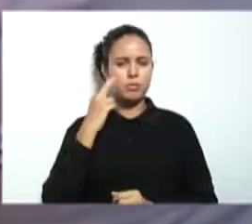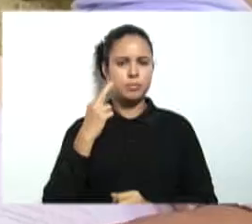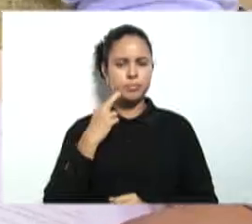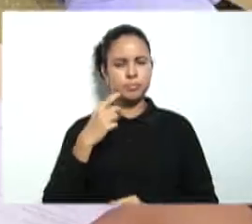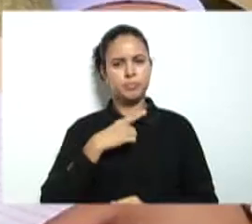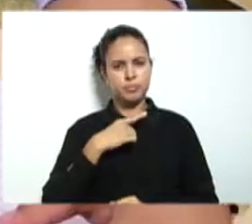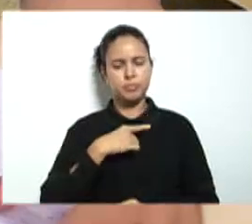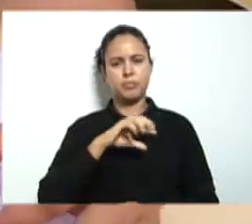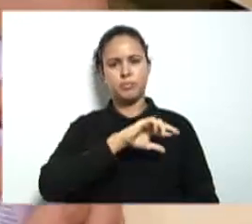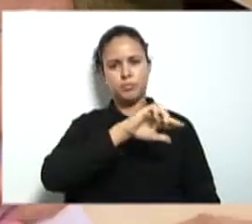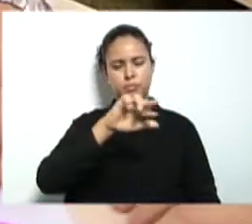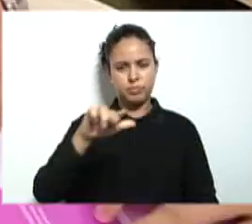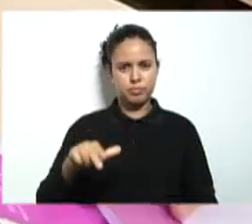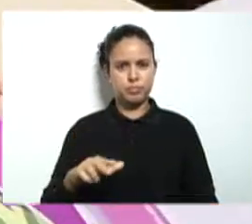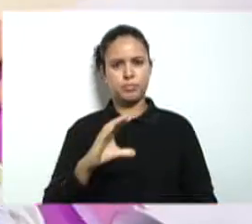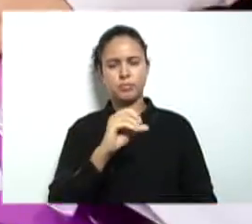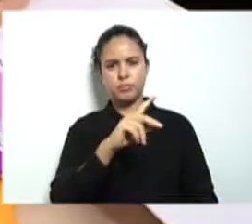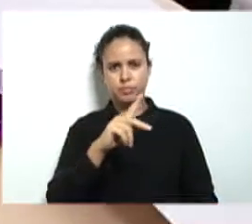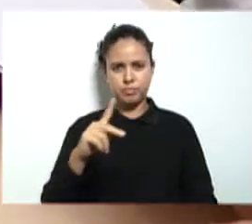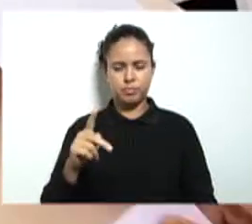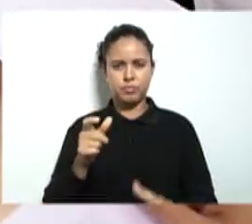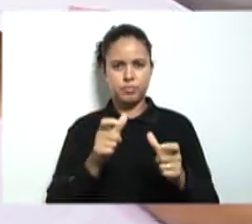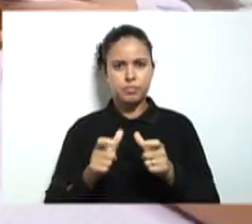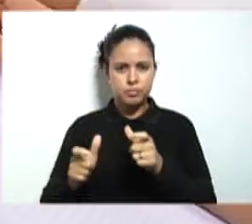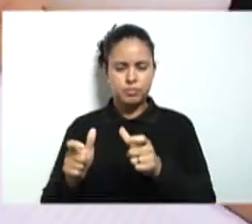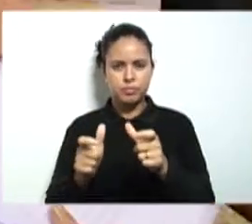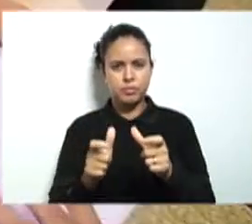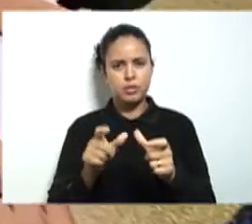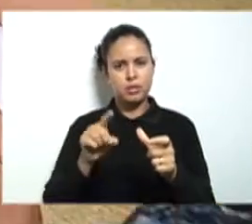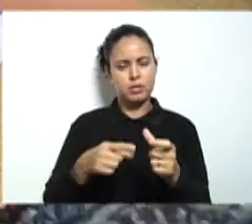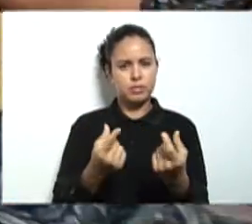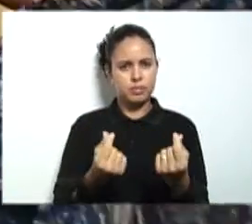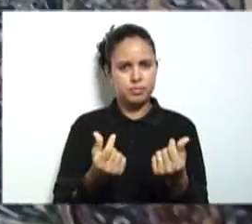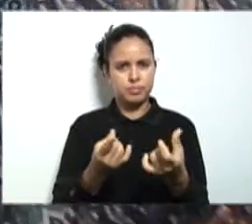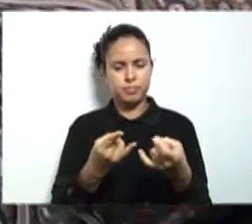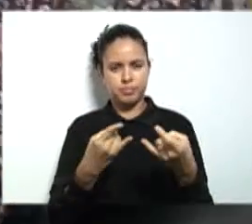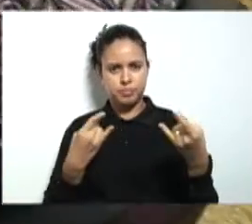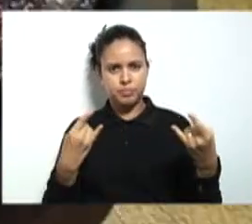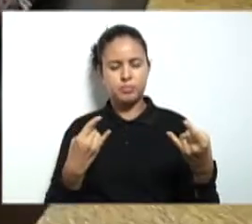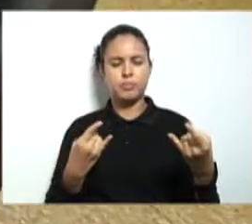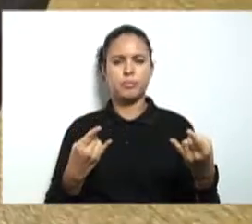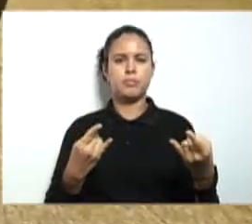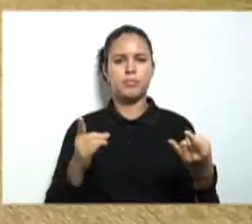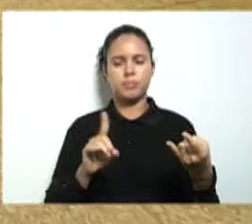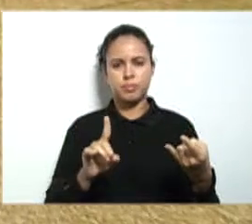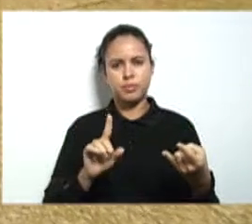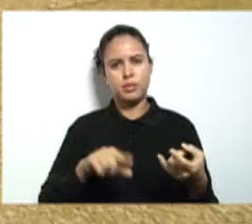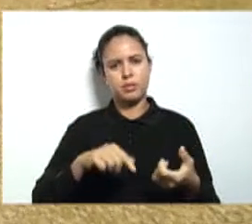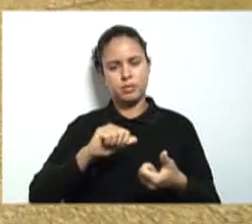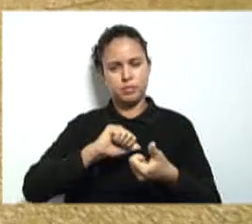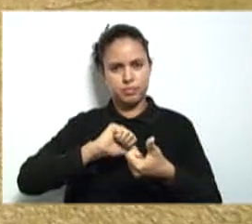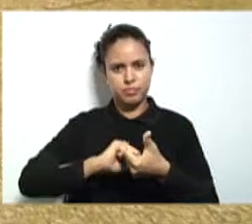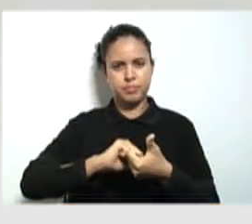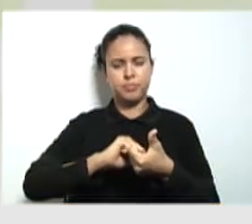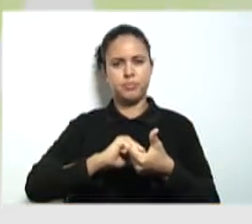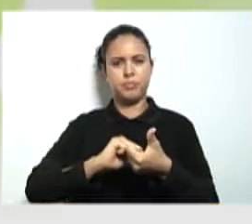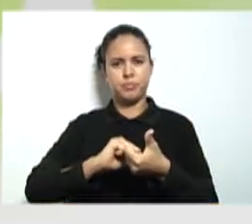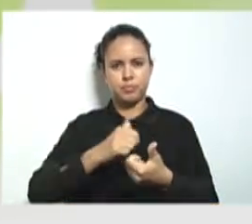O objetivo de uma cooperativa de produção não é o lucro, e sim a quantidade e a qualidade de trabalho.